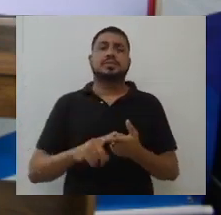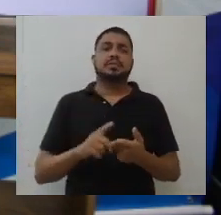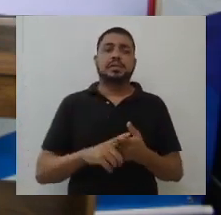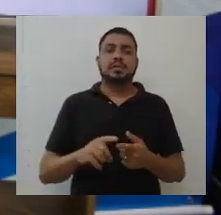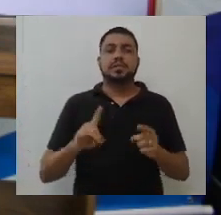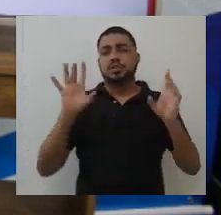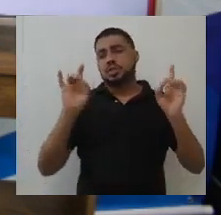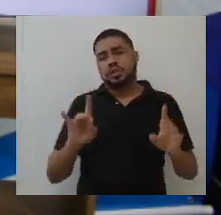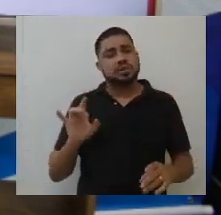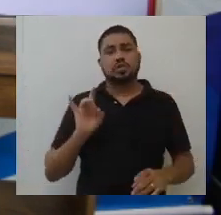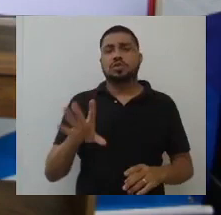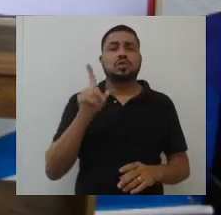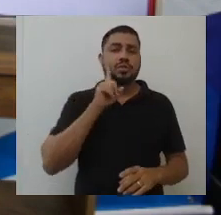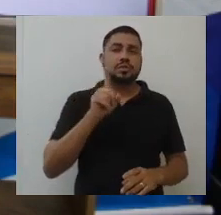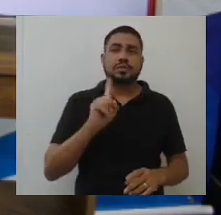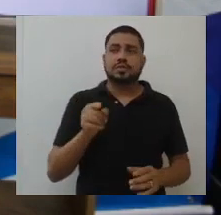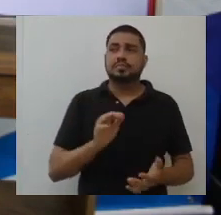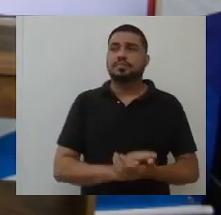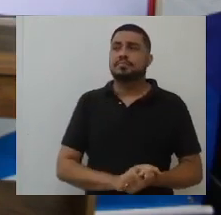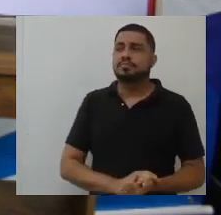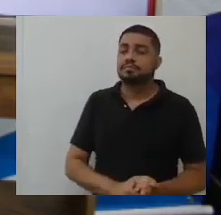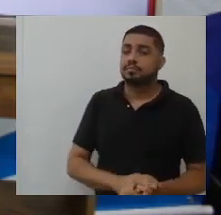uma, né? Então vamos lá.